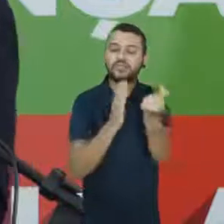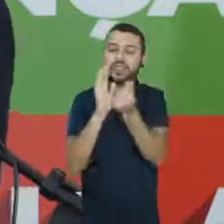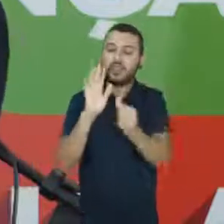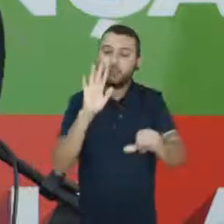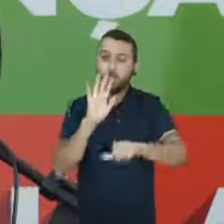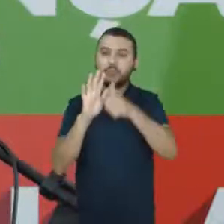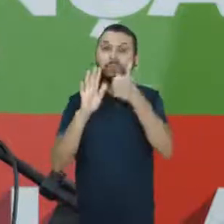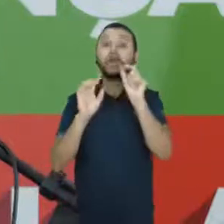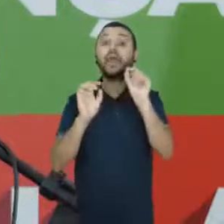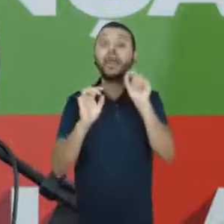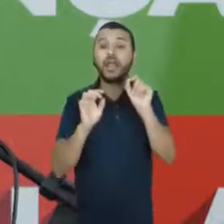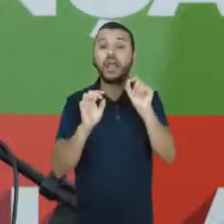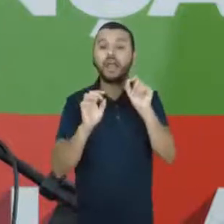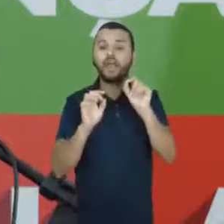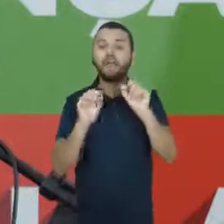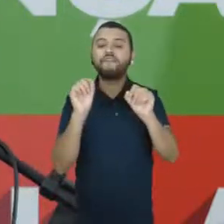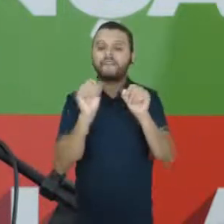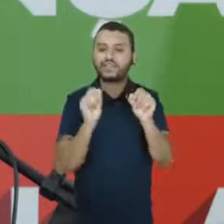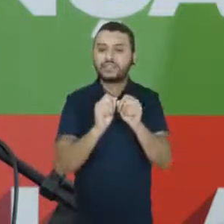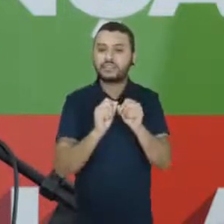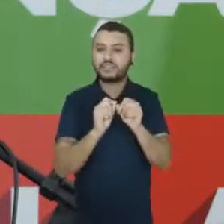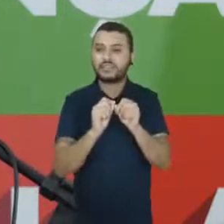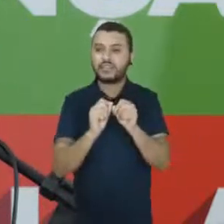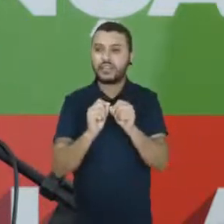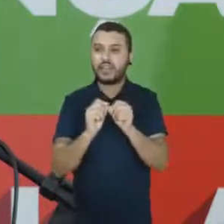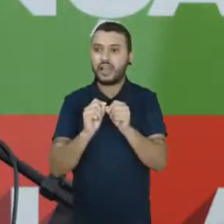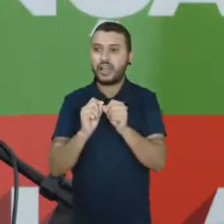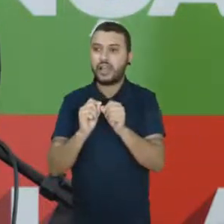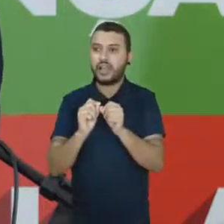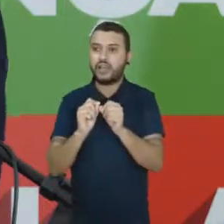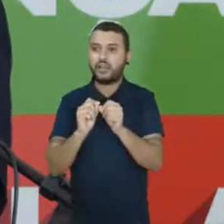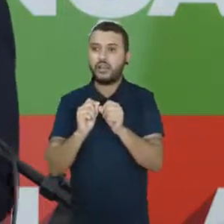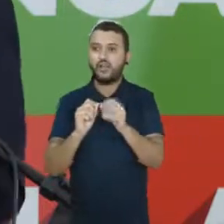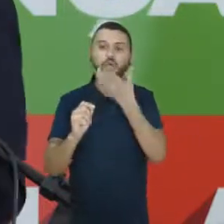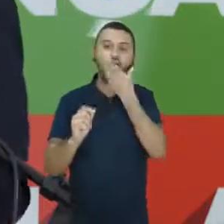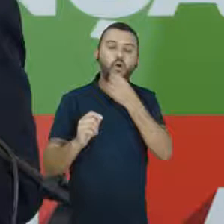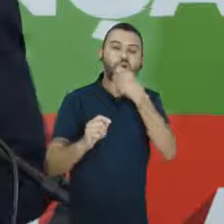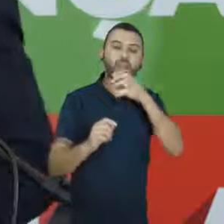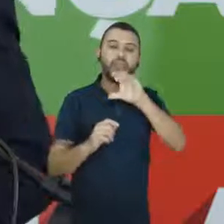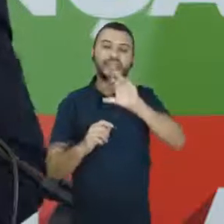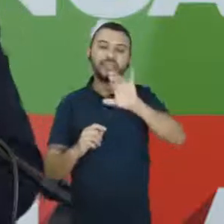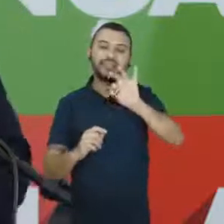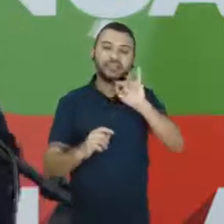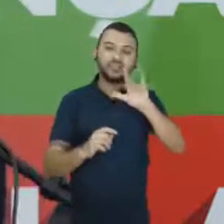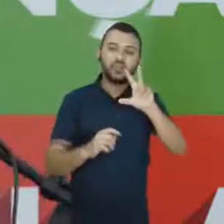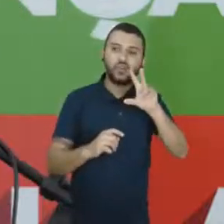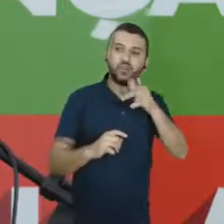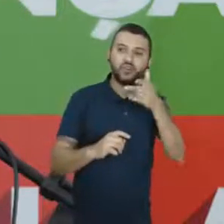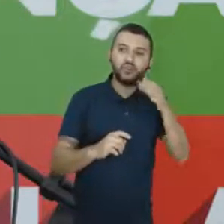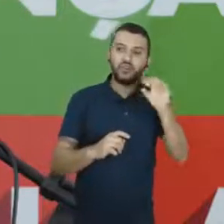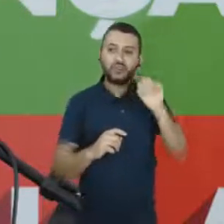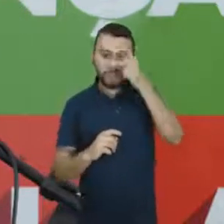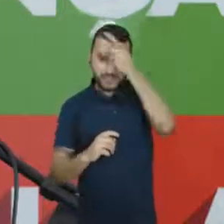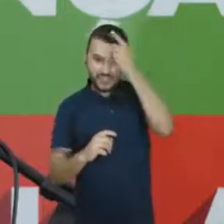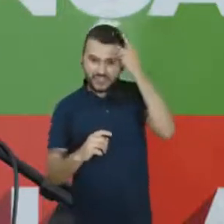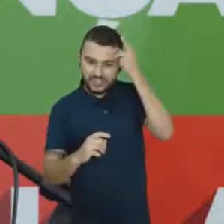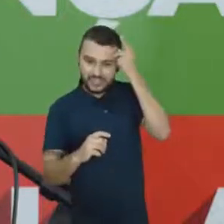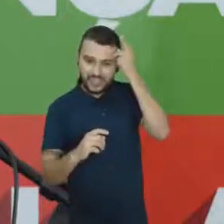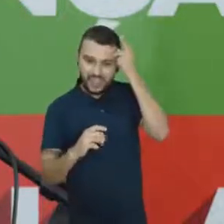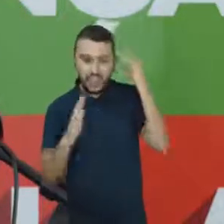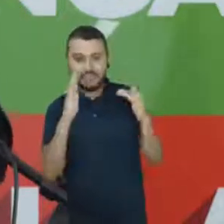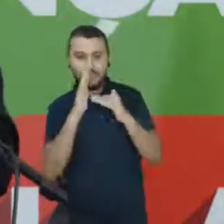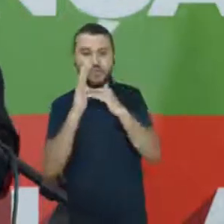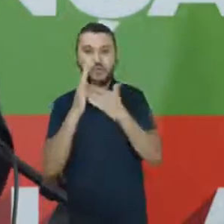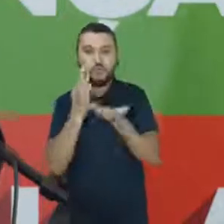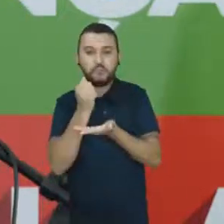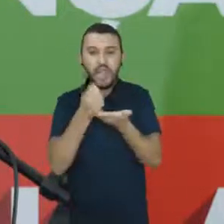com que muita gente saísse do PT. O PSOL foi criado disso, de racha do PT por causa do superávit primário. Eu passei a vida